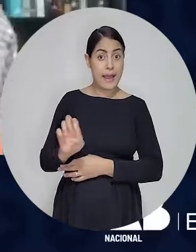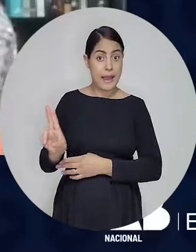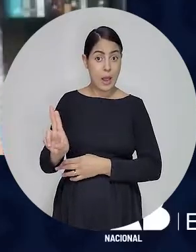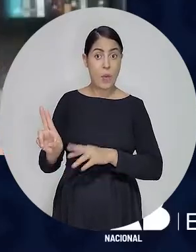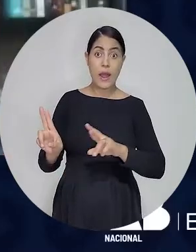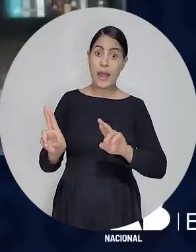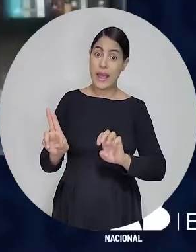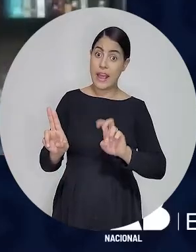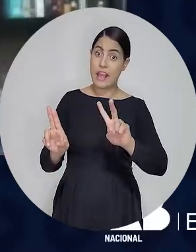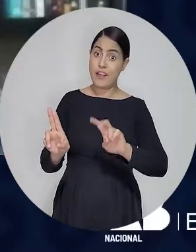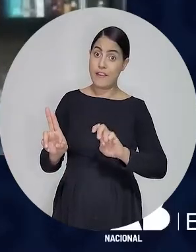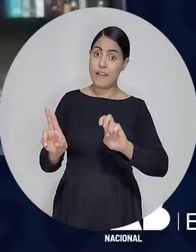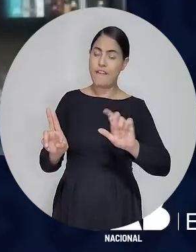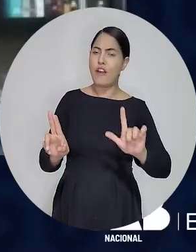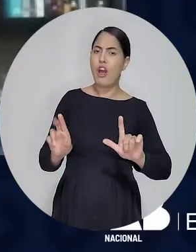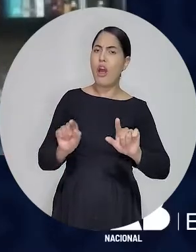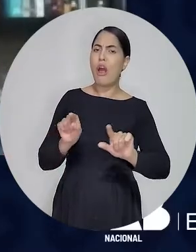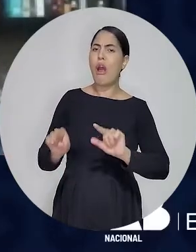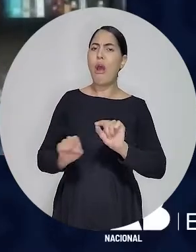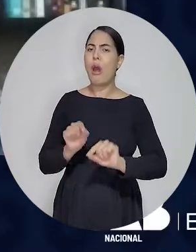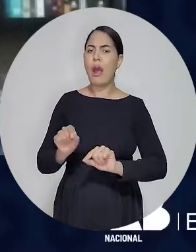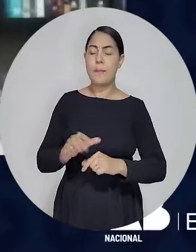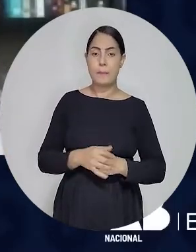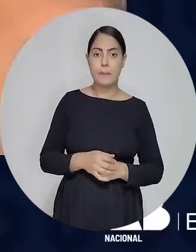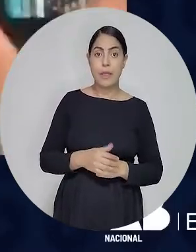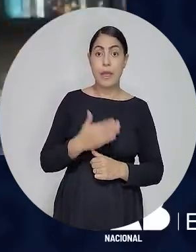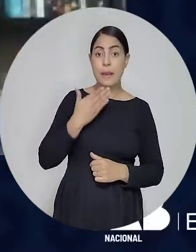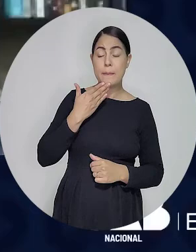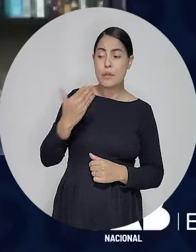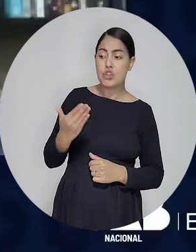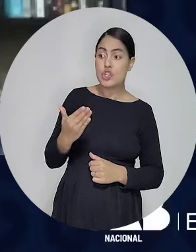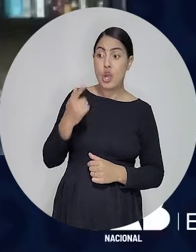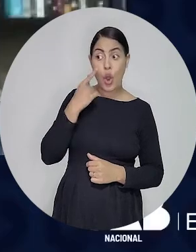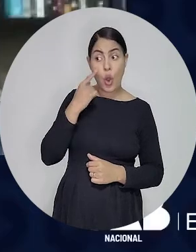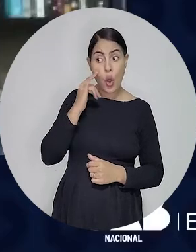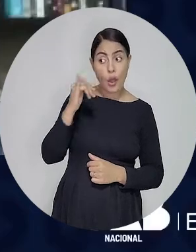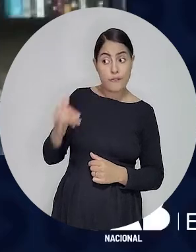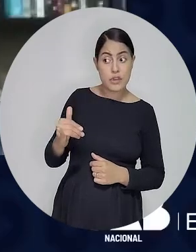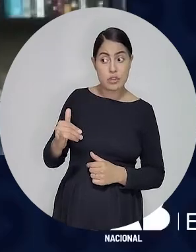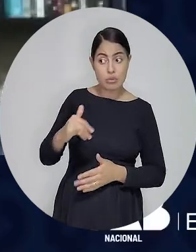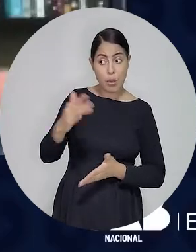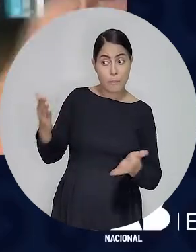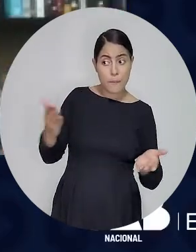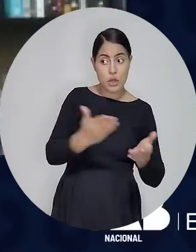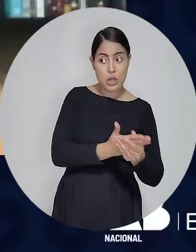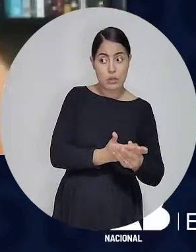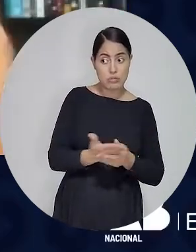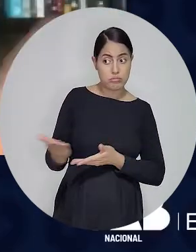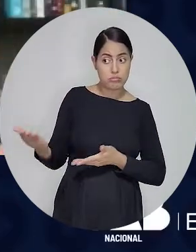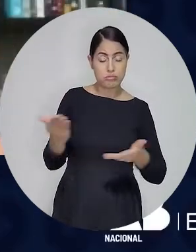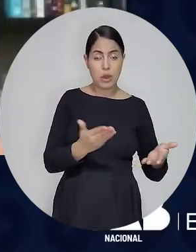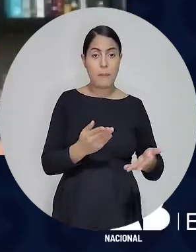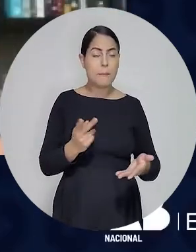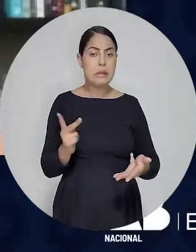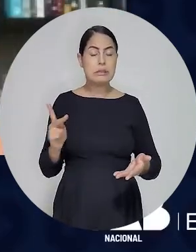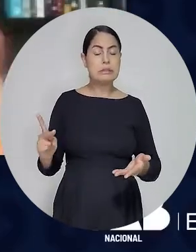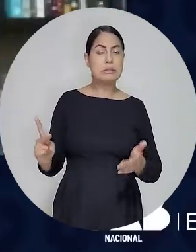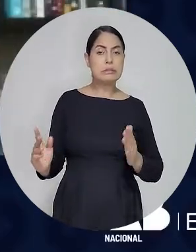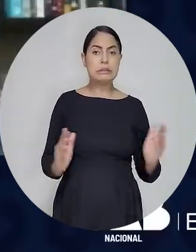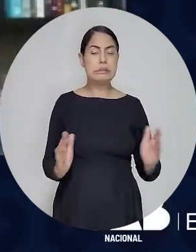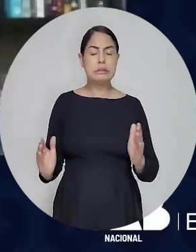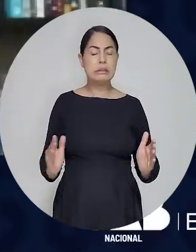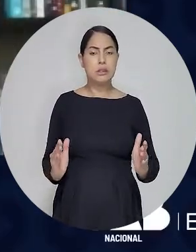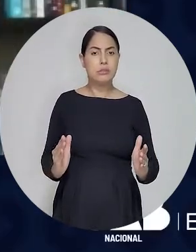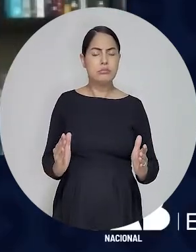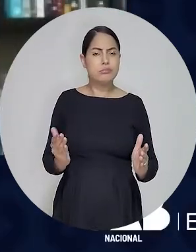citar o réu de maneira real e esse réu não aparecer na fase de conhecimento, você ganhar o teu processo,